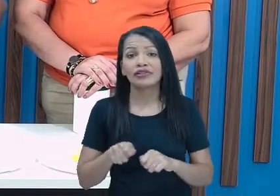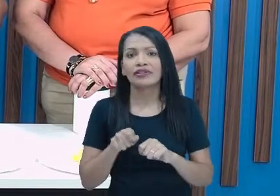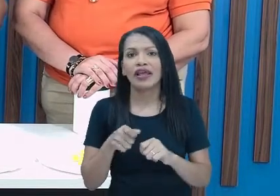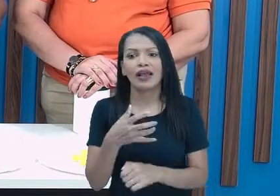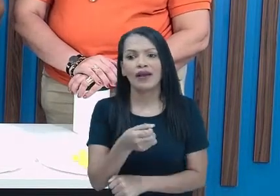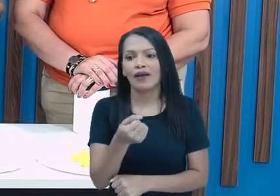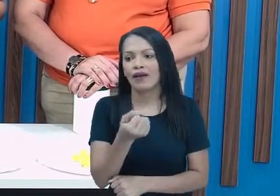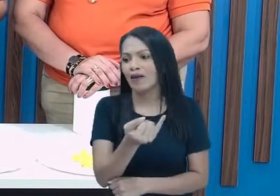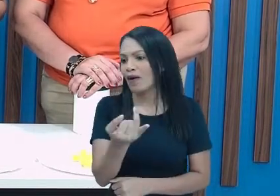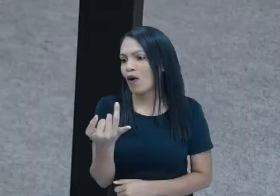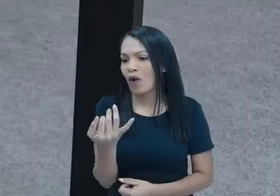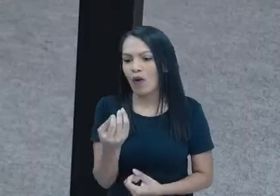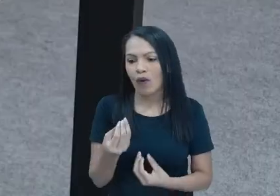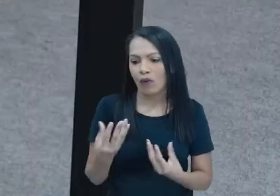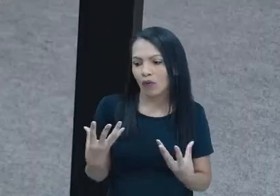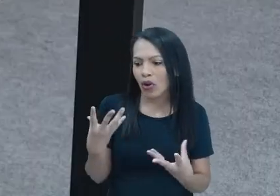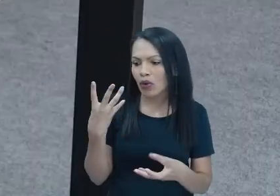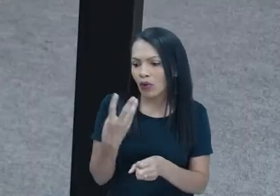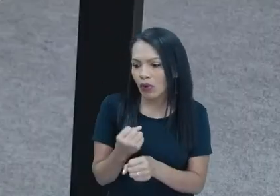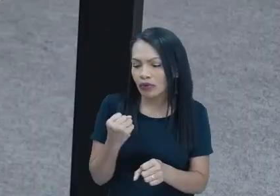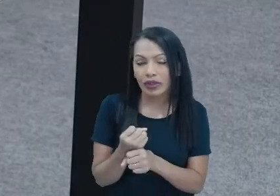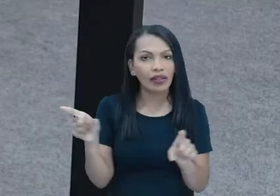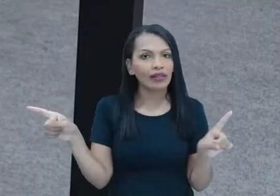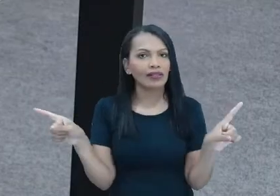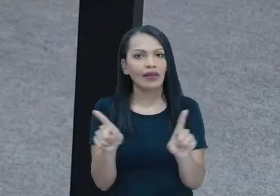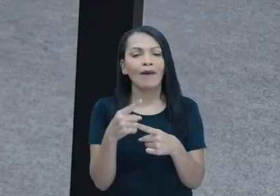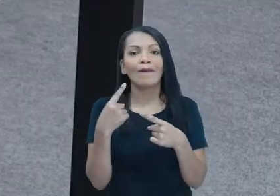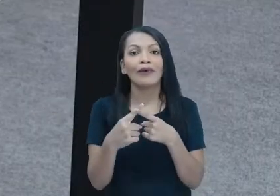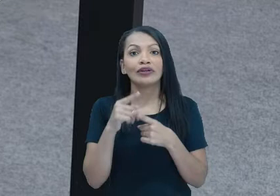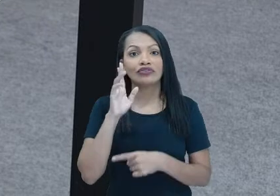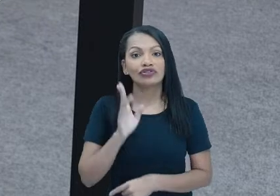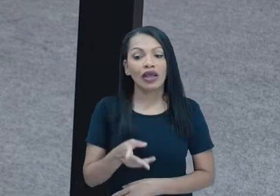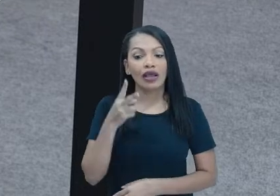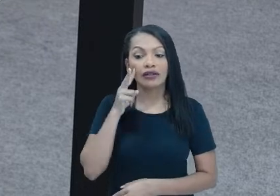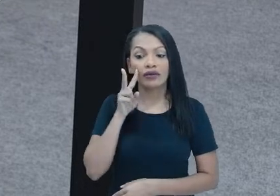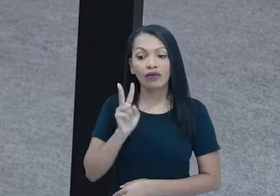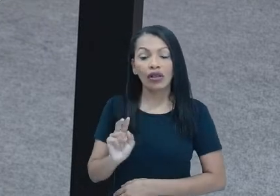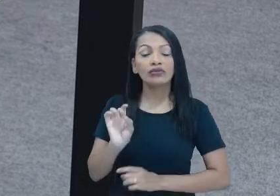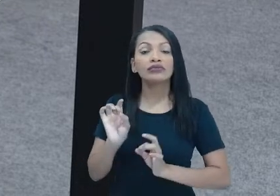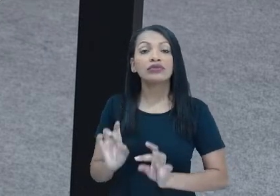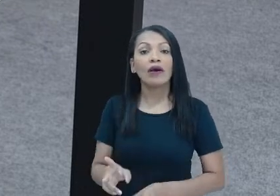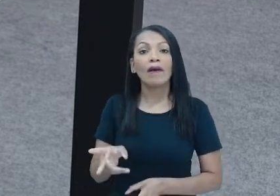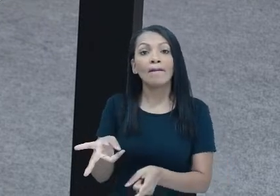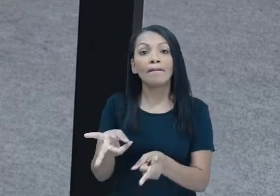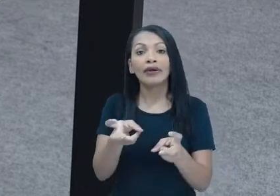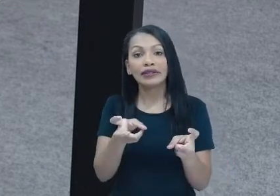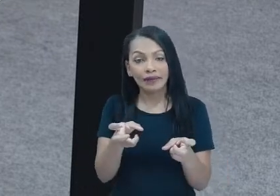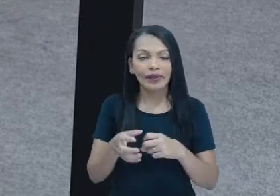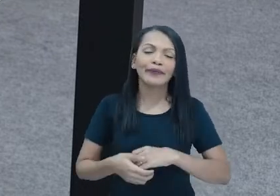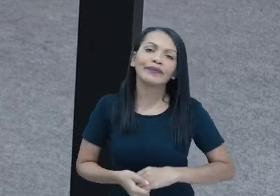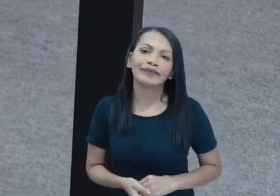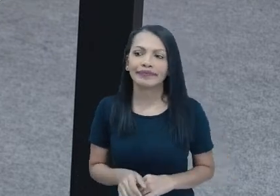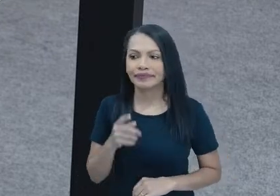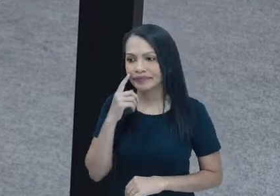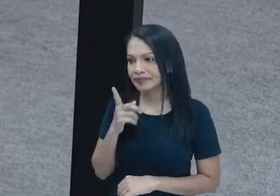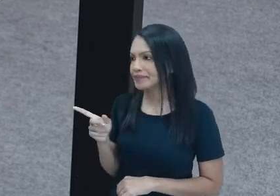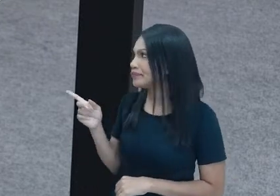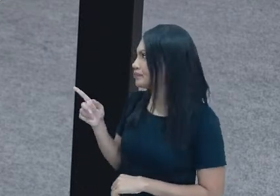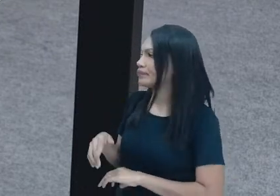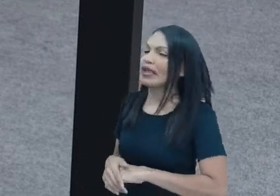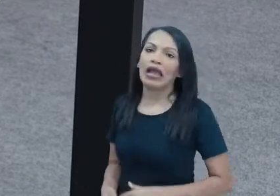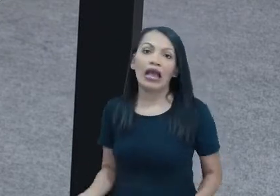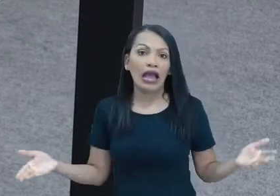observando, a gente teve como perceber onde tem mais pompons. E aí eu venho um desafio, professora Iris. Eu quero que você coloque